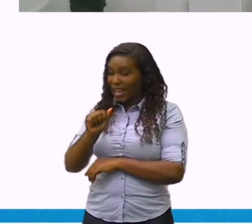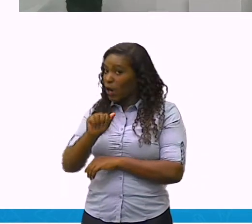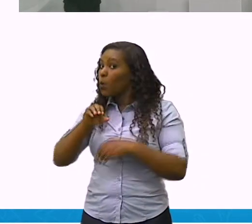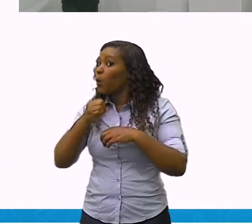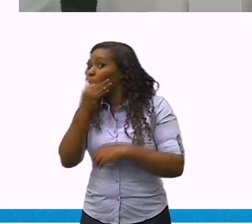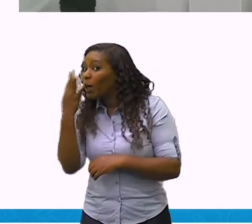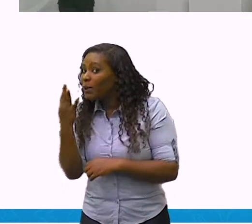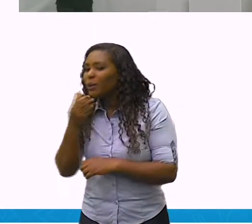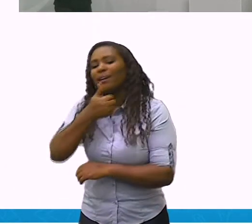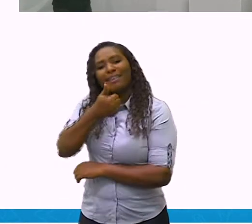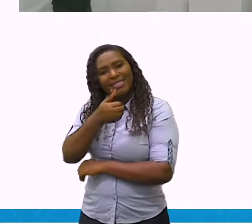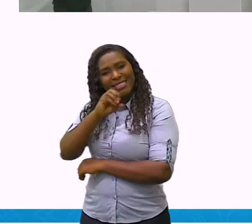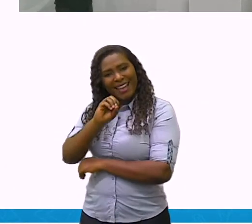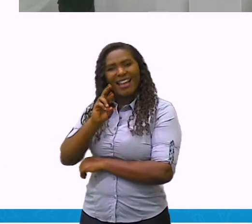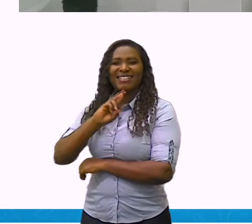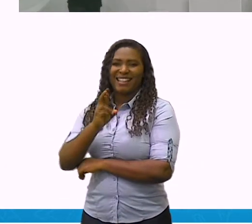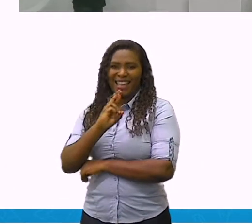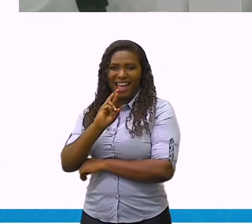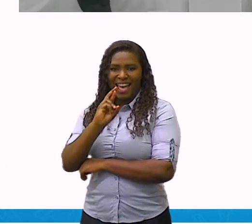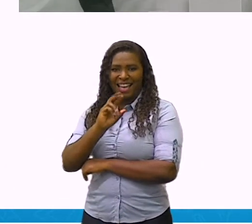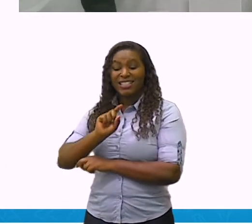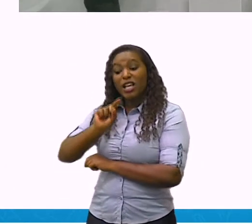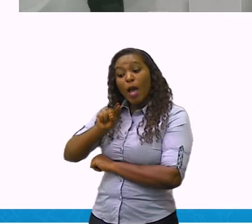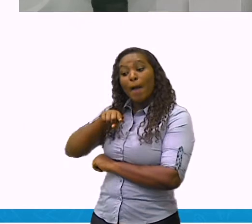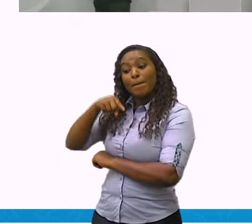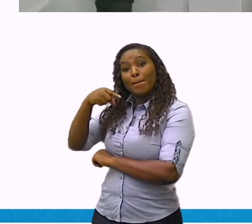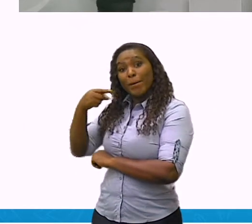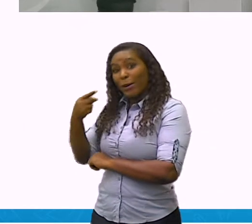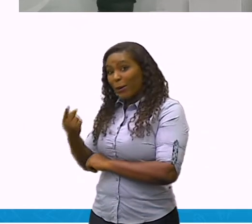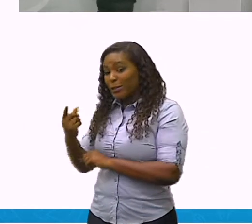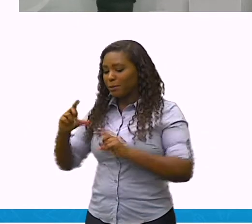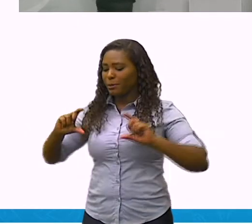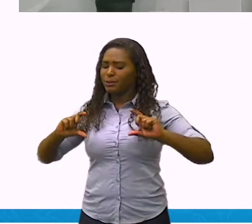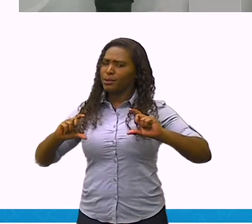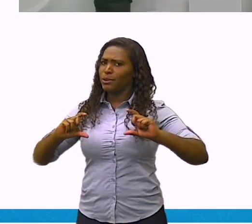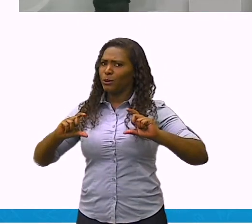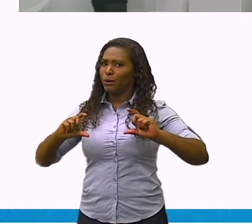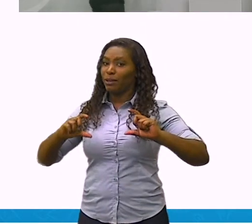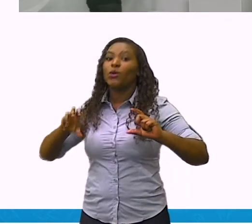R$10. A Maria está segurando uma cédula de